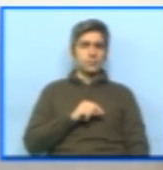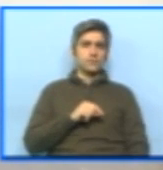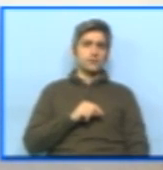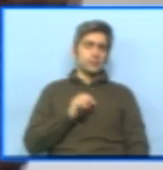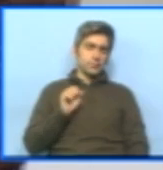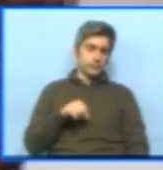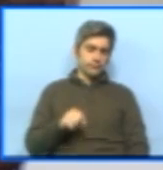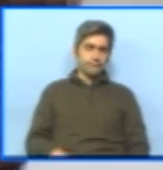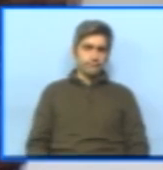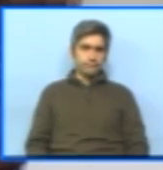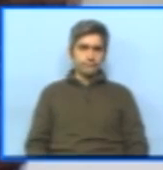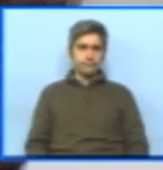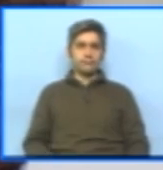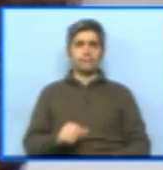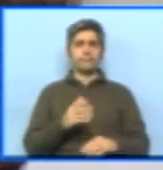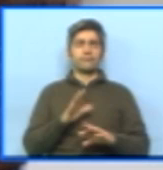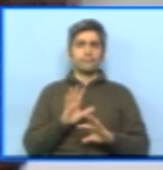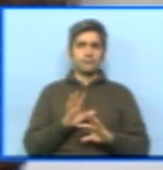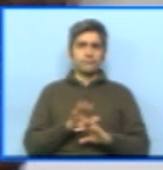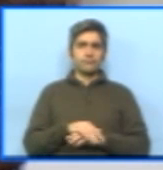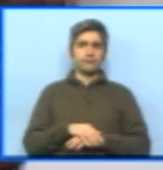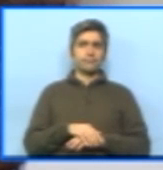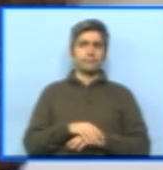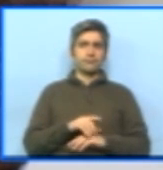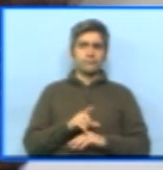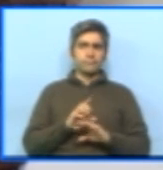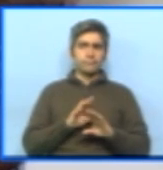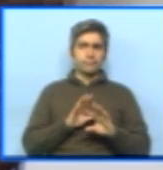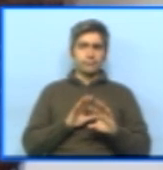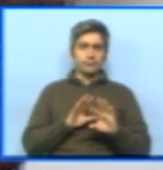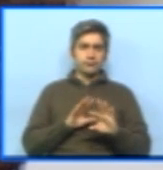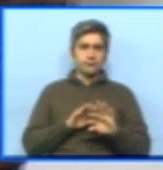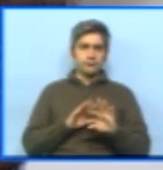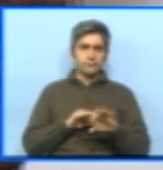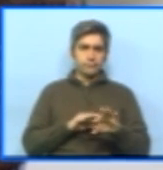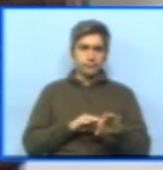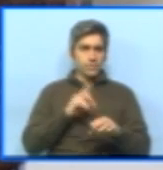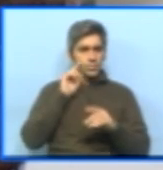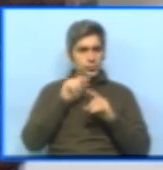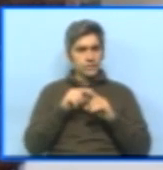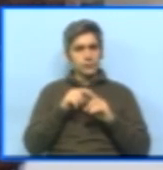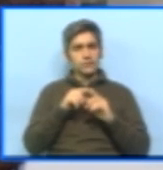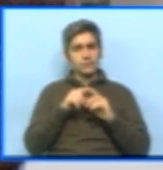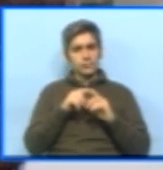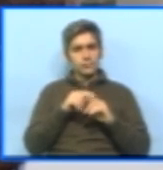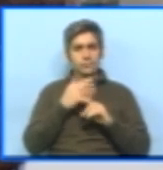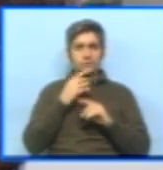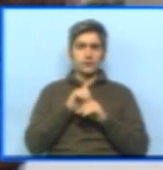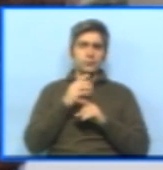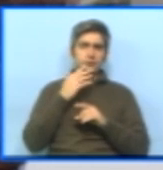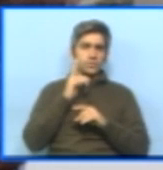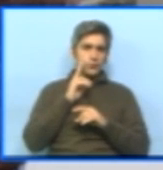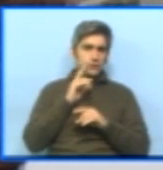de, e por ser uma peregrinação penitencial, é também